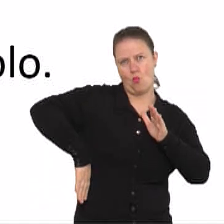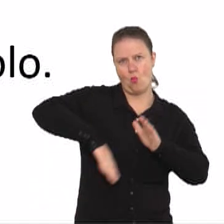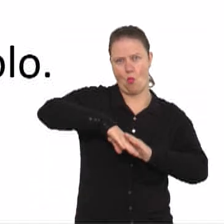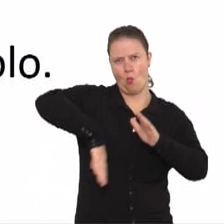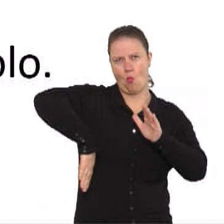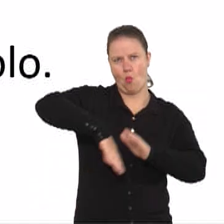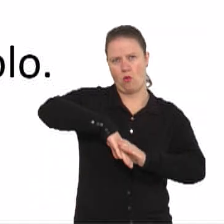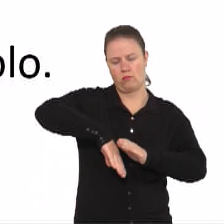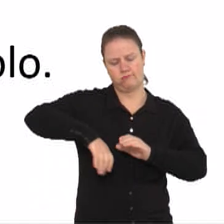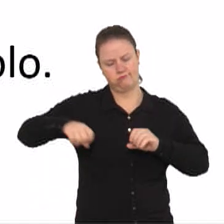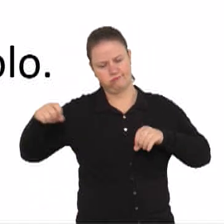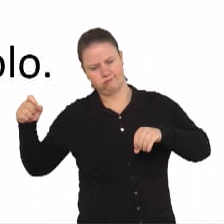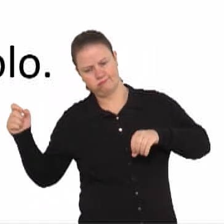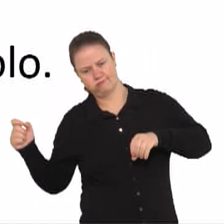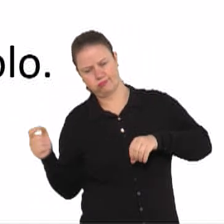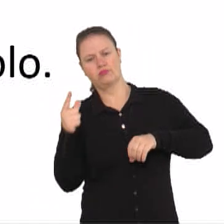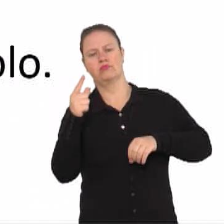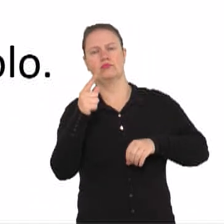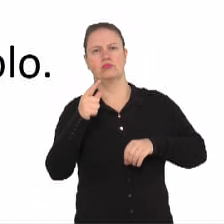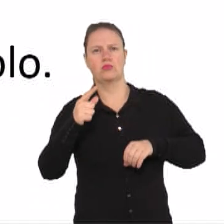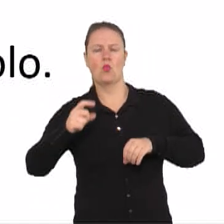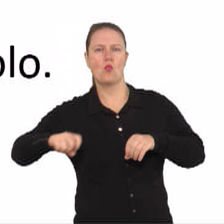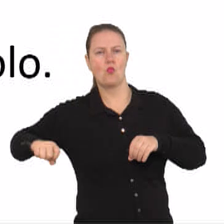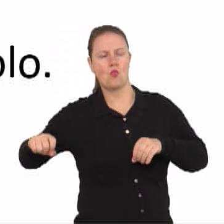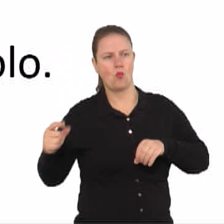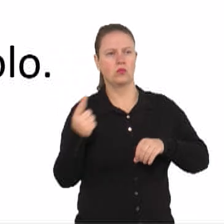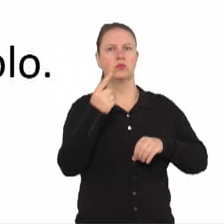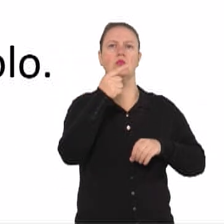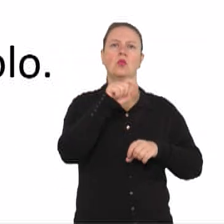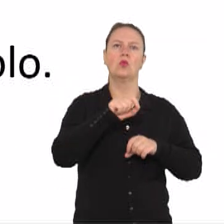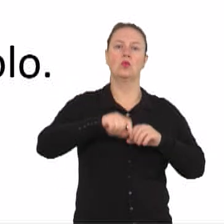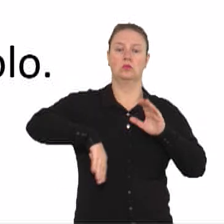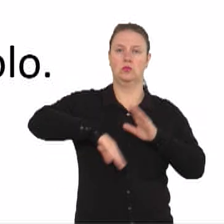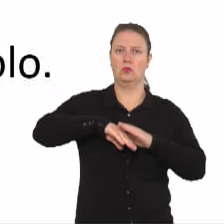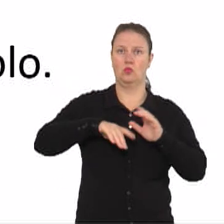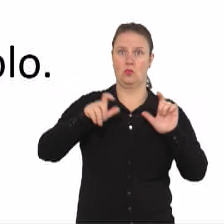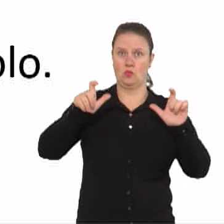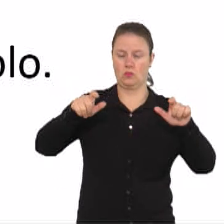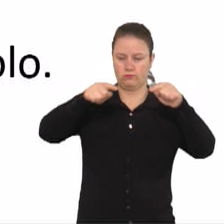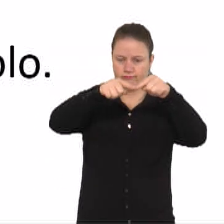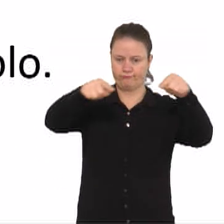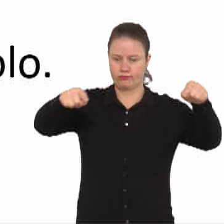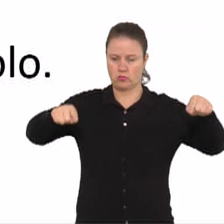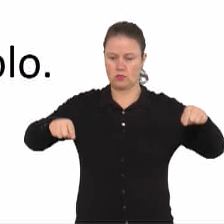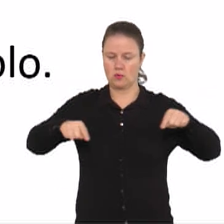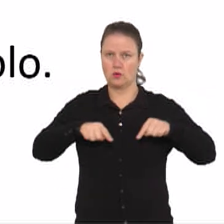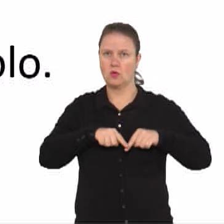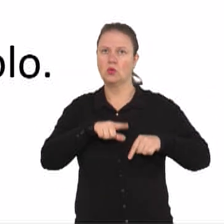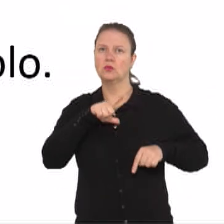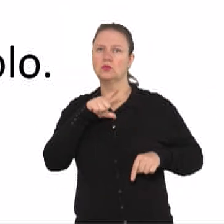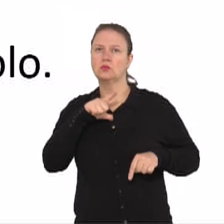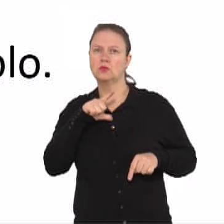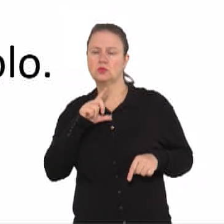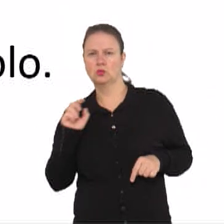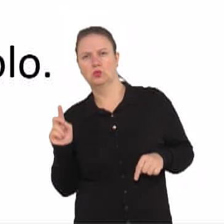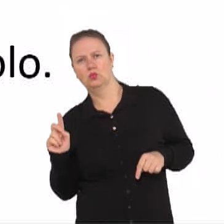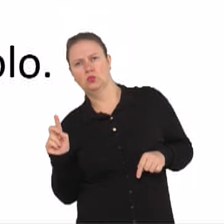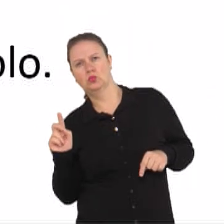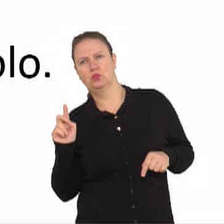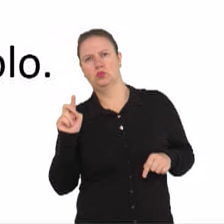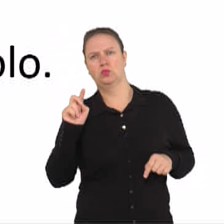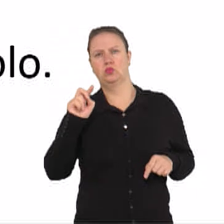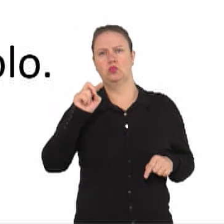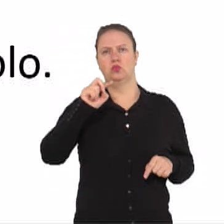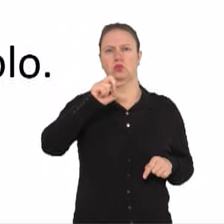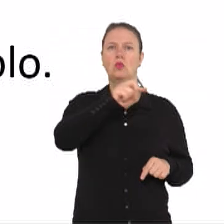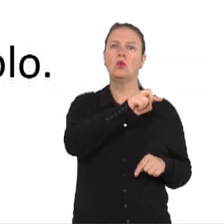tiro de meta por um goleiro, numa partida de futebol, teve sua trajetória